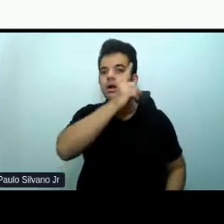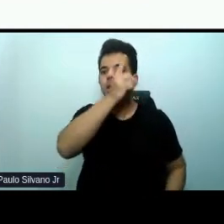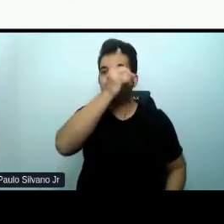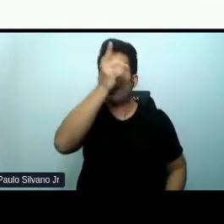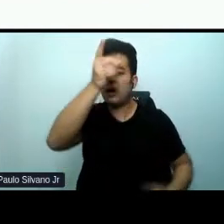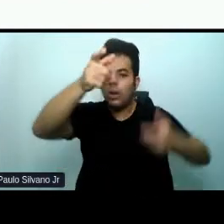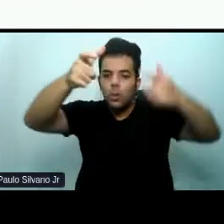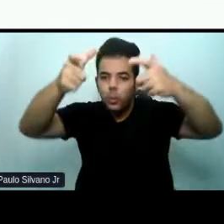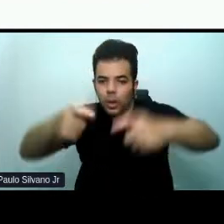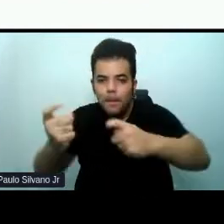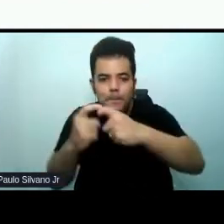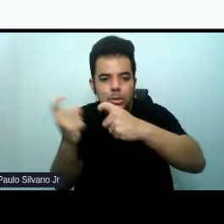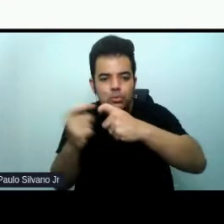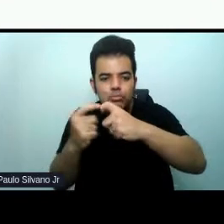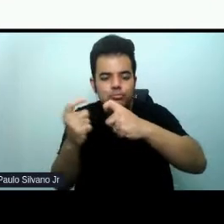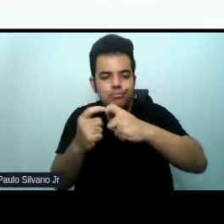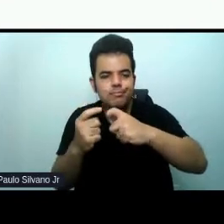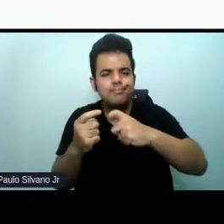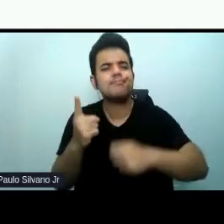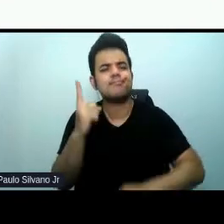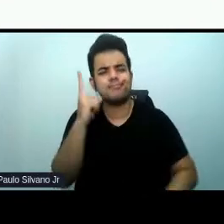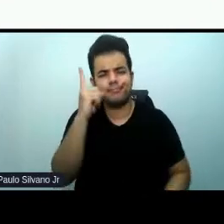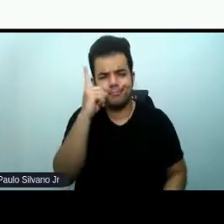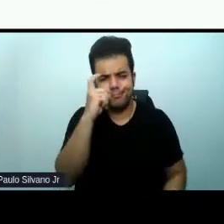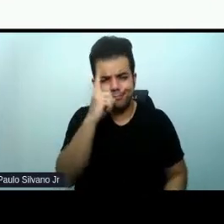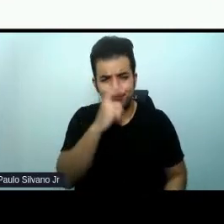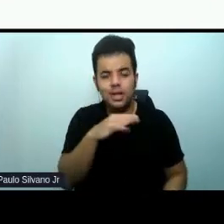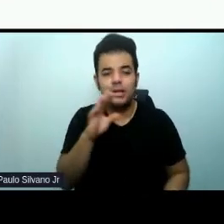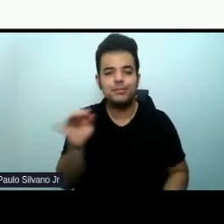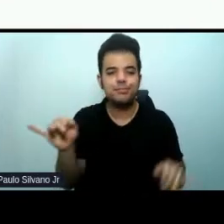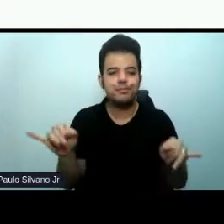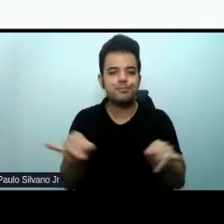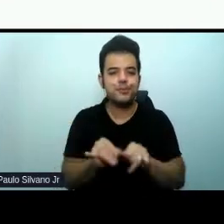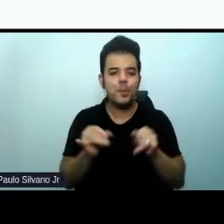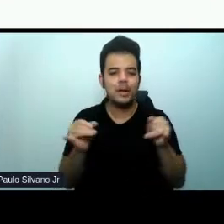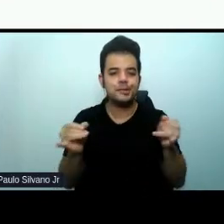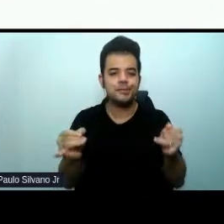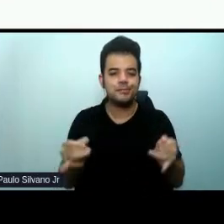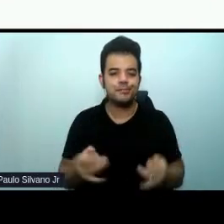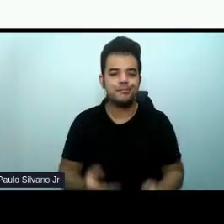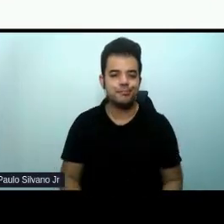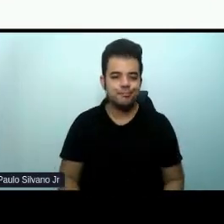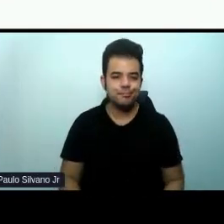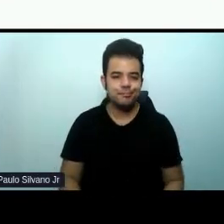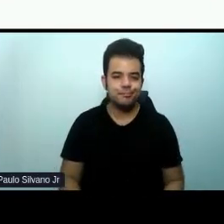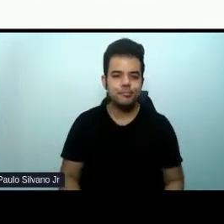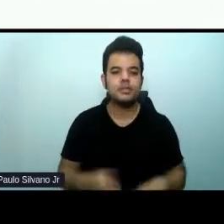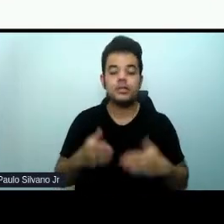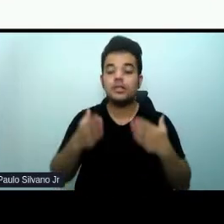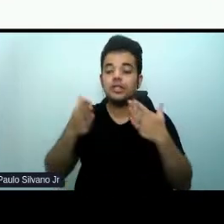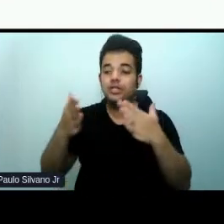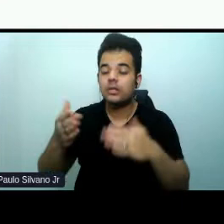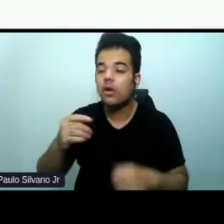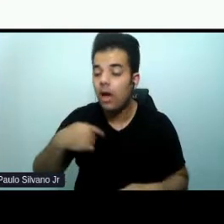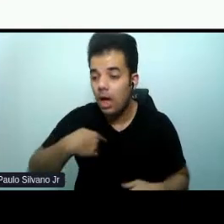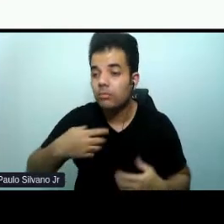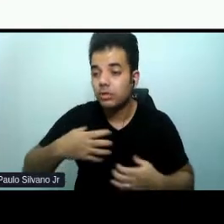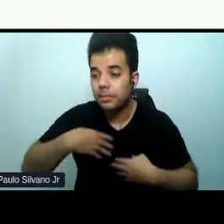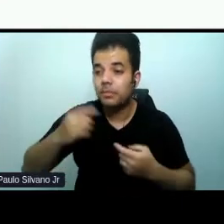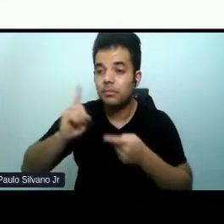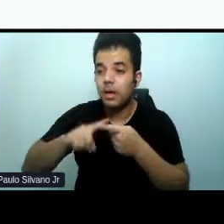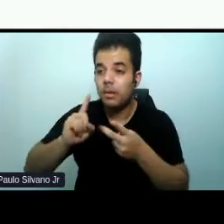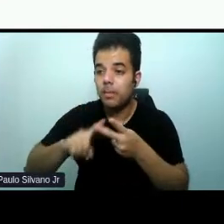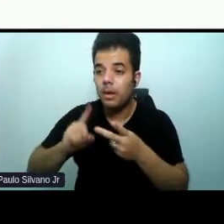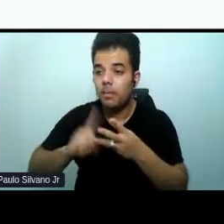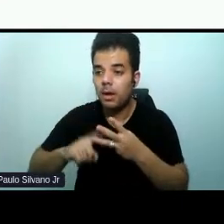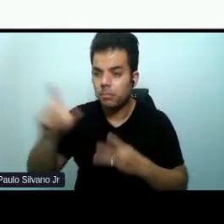consultório. E às vezes umas consultas tão bestas, né? Que você chega ali, troca 3 palavras e o